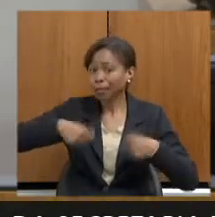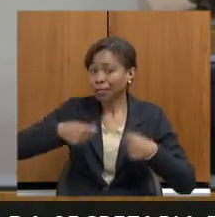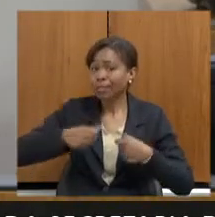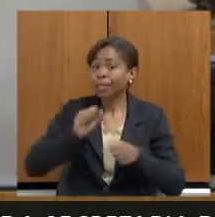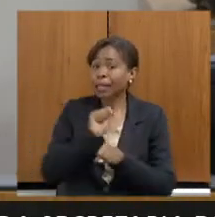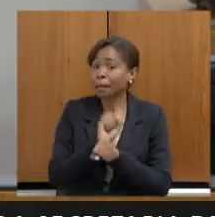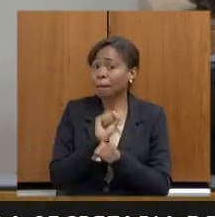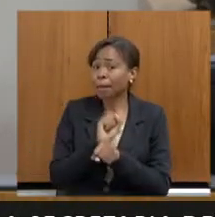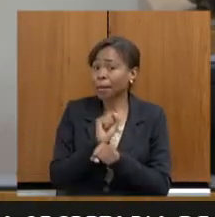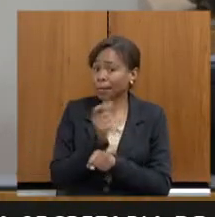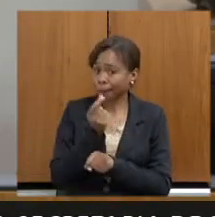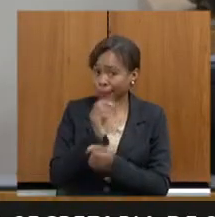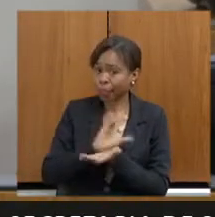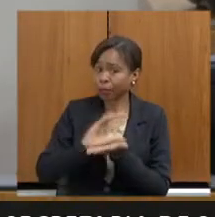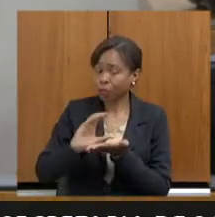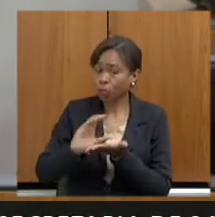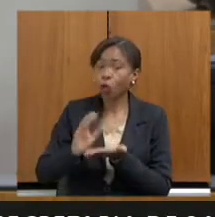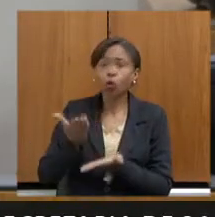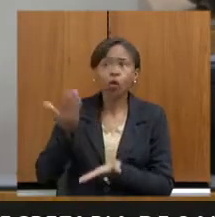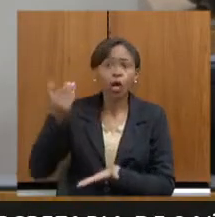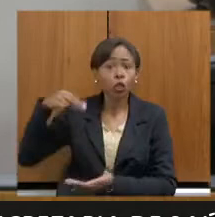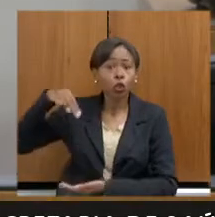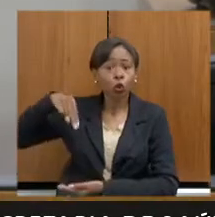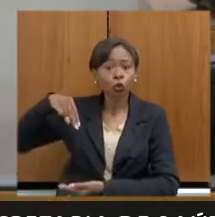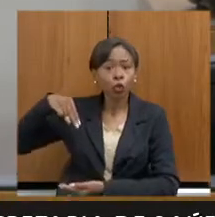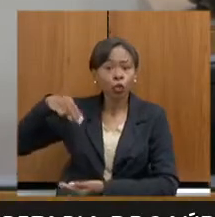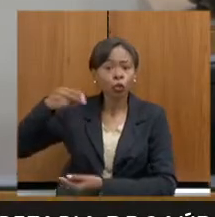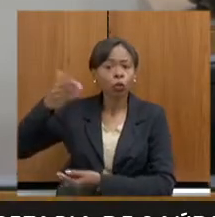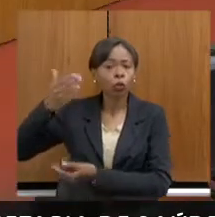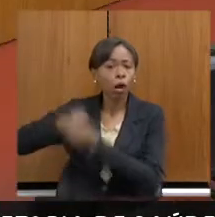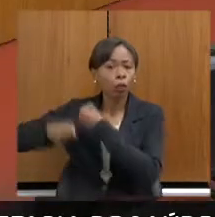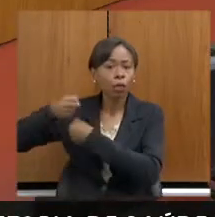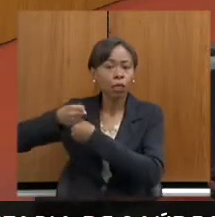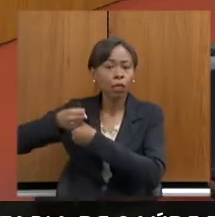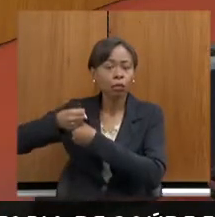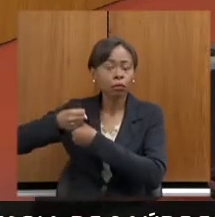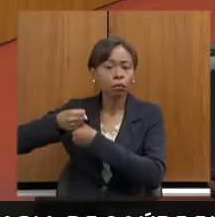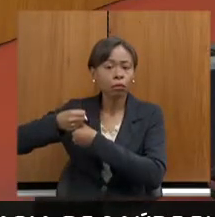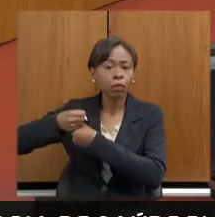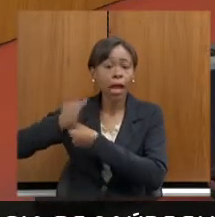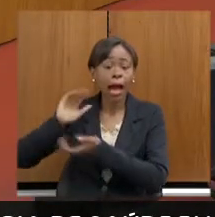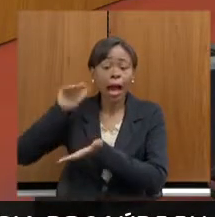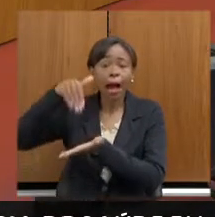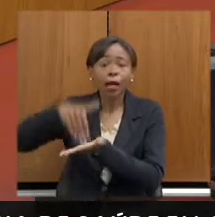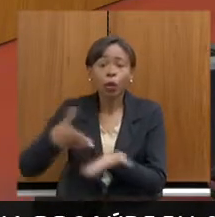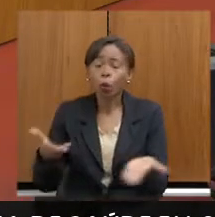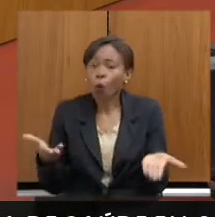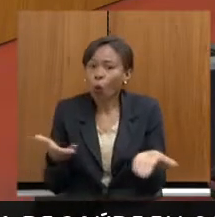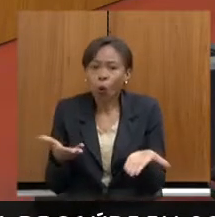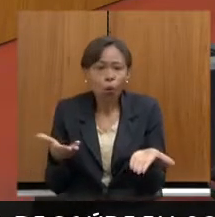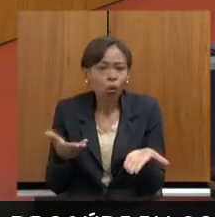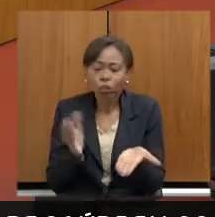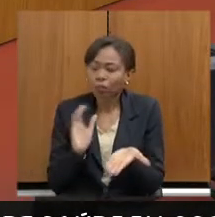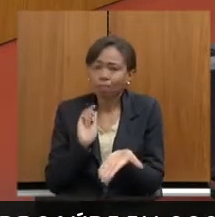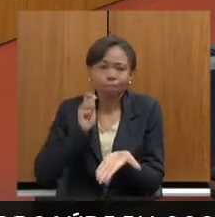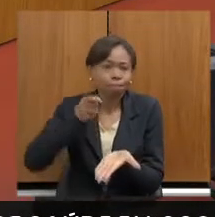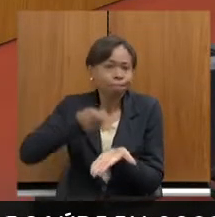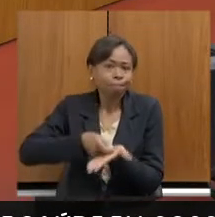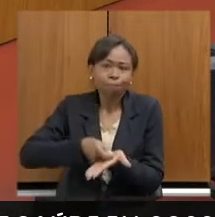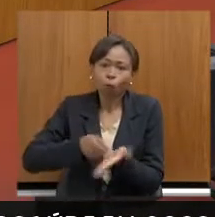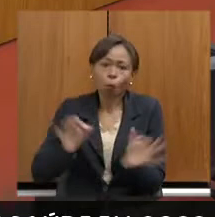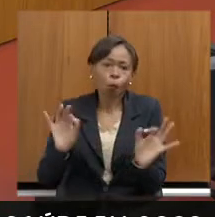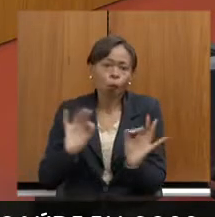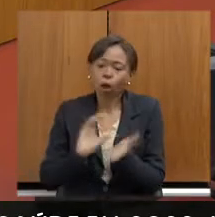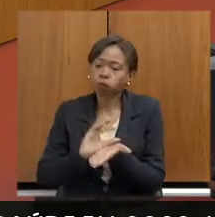novembro do ano passado e nós estamos em Julho e até então não foram quitados Ou pelo menos é